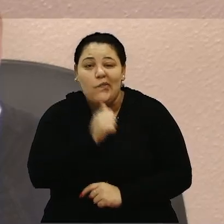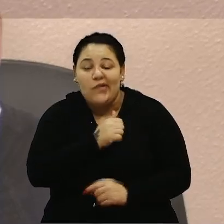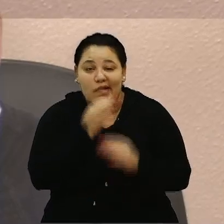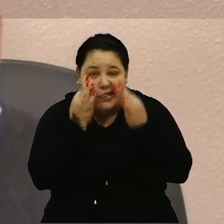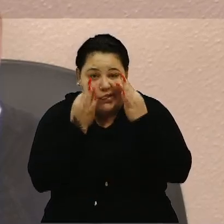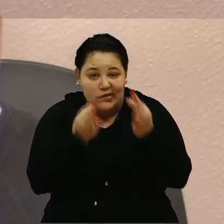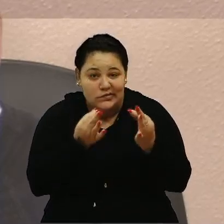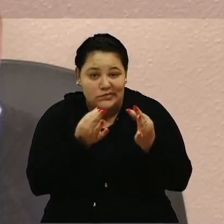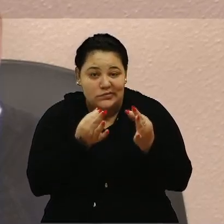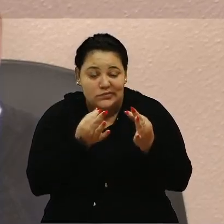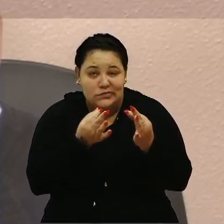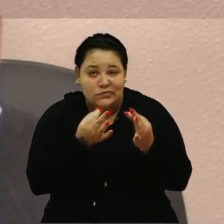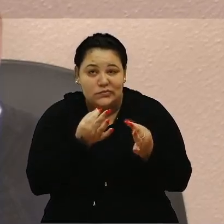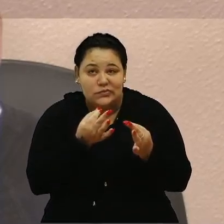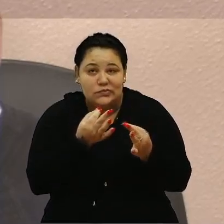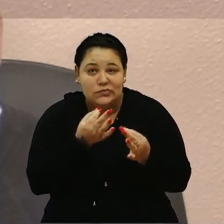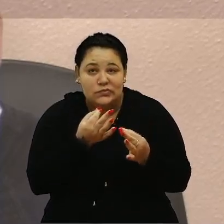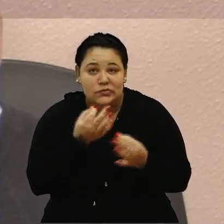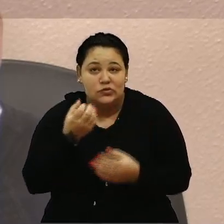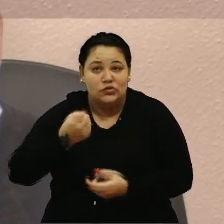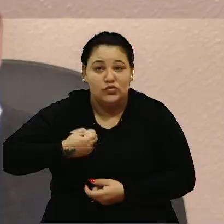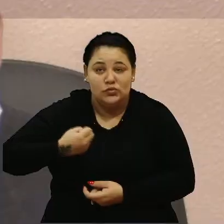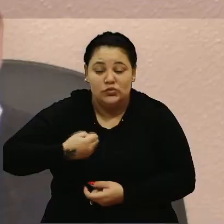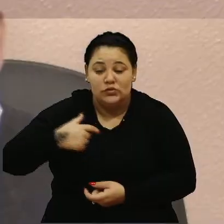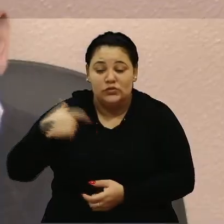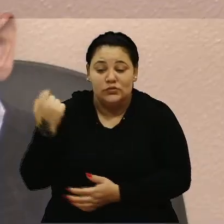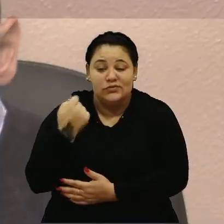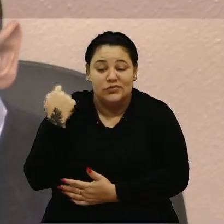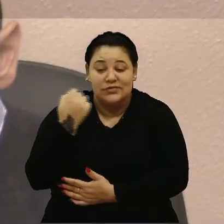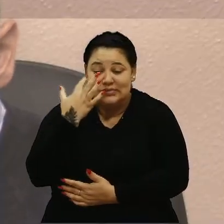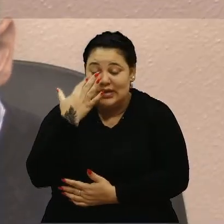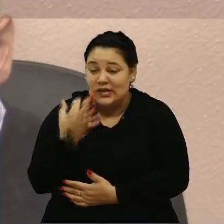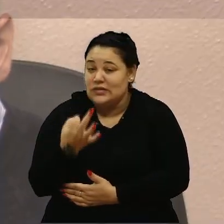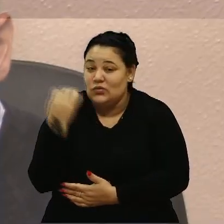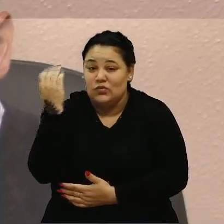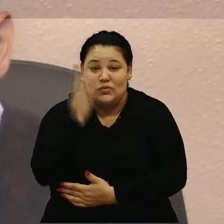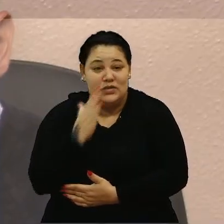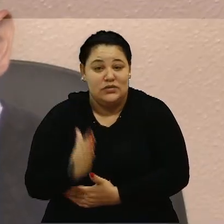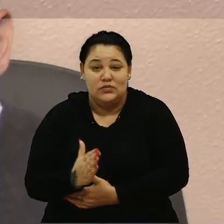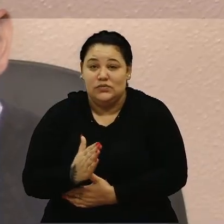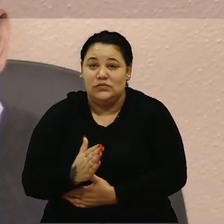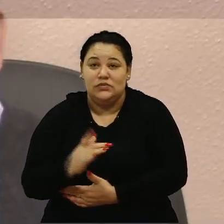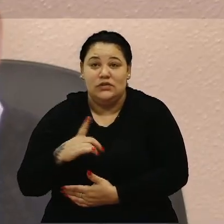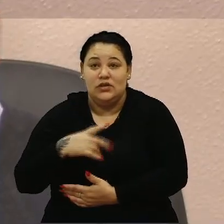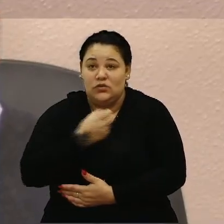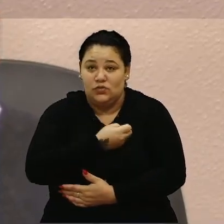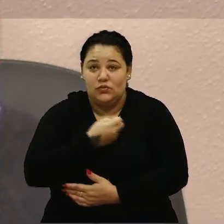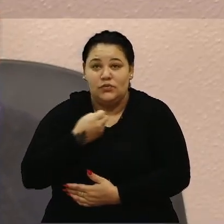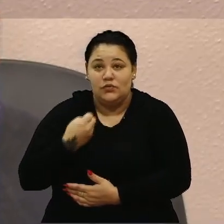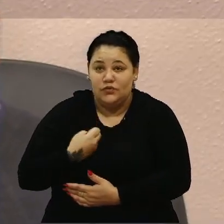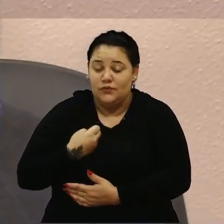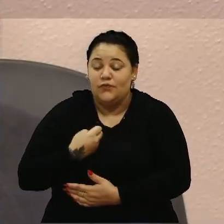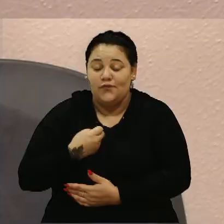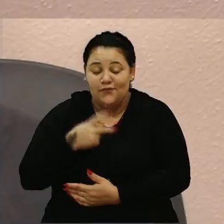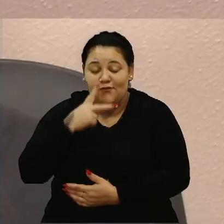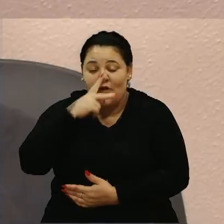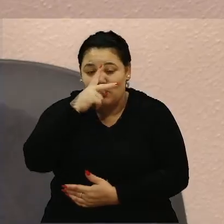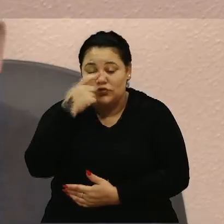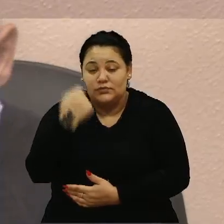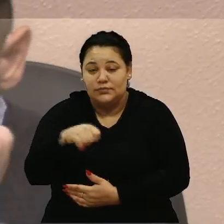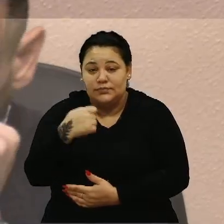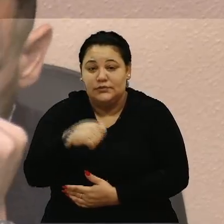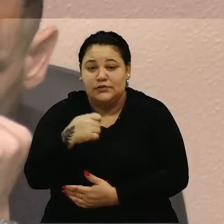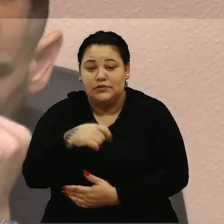do Rio Grande do Sul, chamaram a atenção do Brasil inteiro. São dados alarmantes que nós, como poder público, precisamos olhar, precisamos tomar